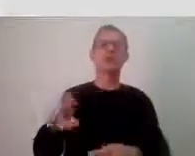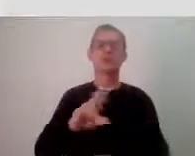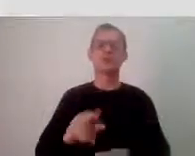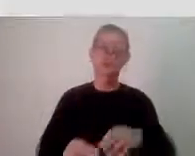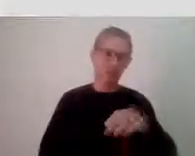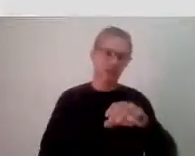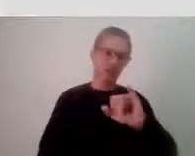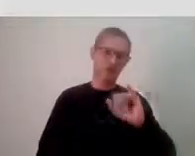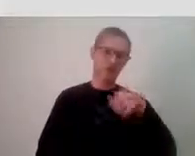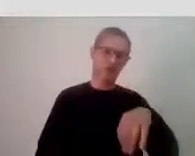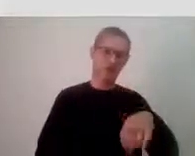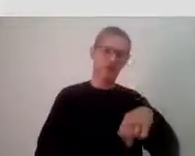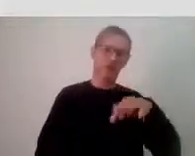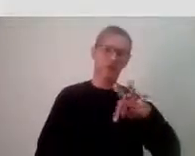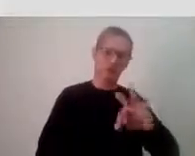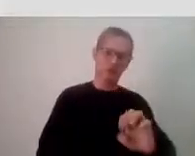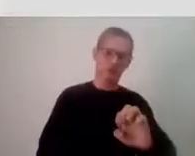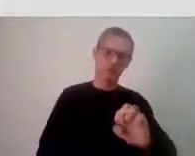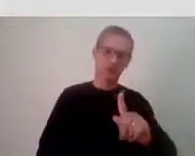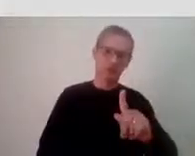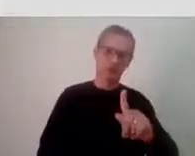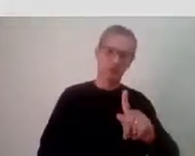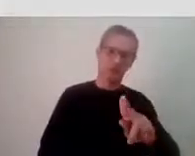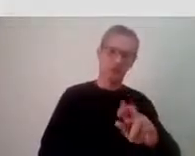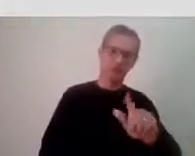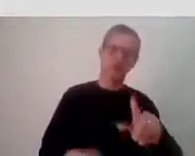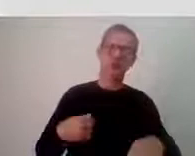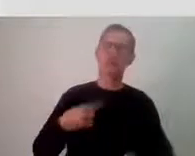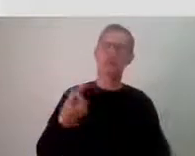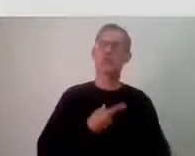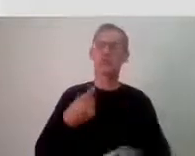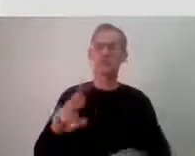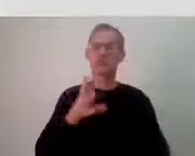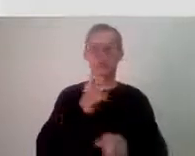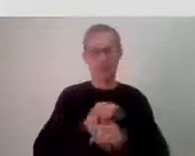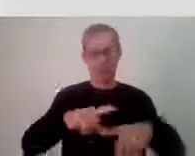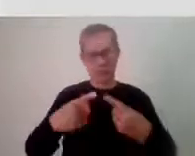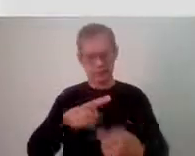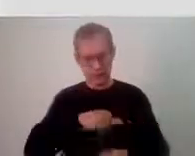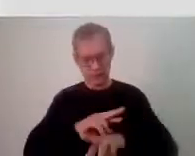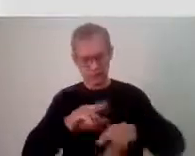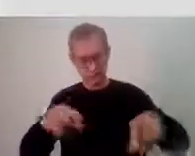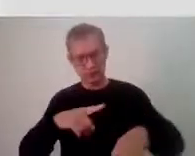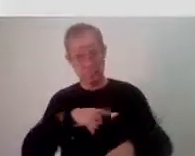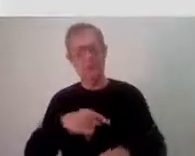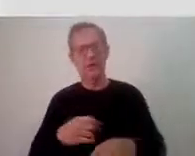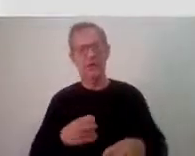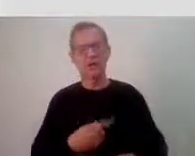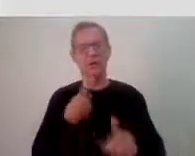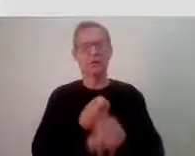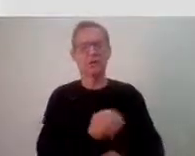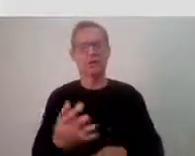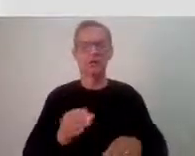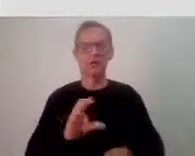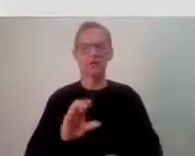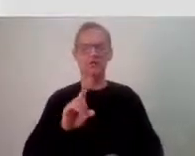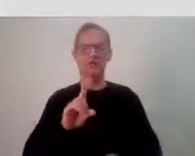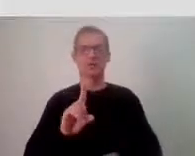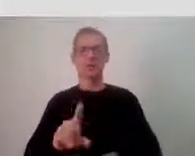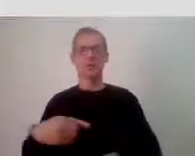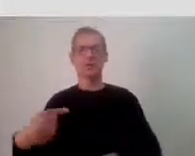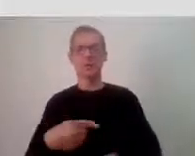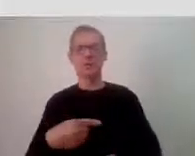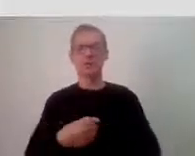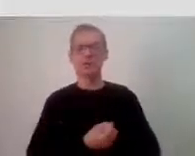uma soma, né? Apesar de ser uma diferença, nós estamos encontrando qual que é a quantidade total de C1 menos a